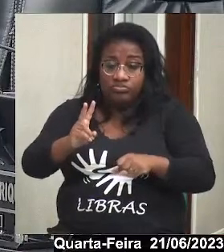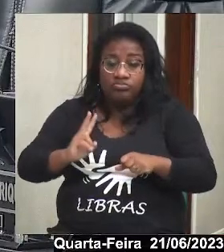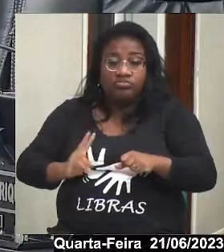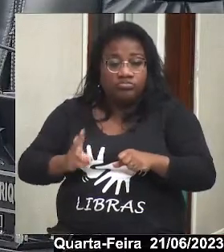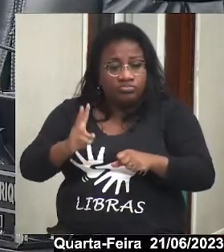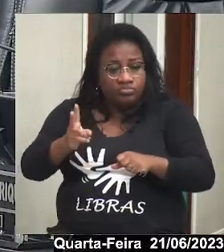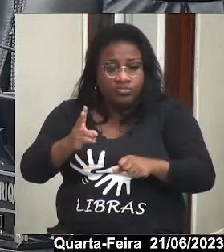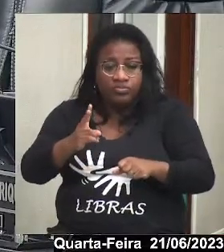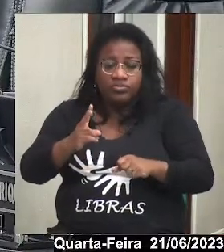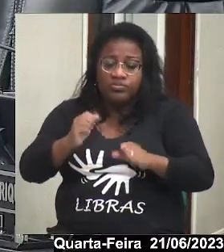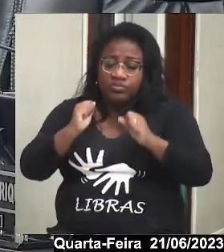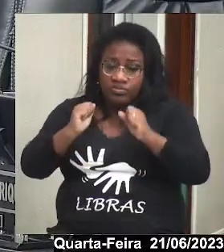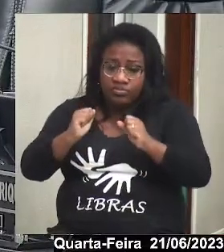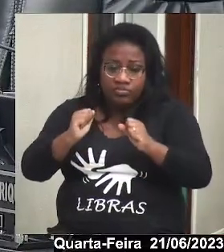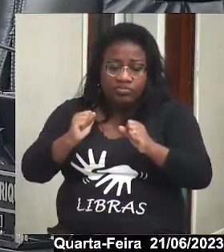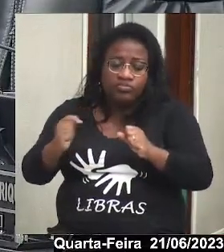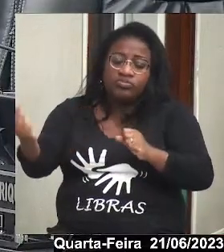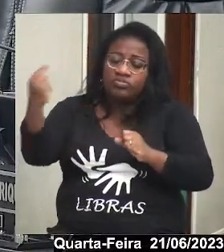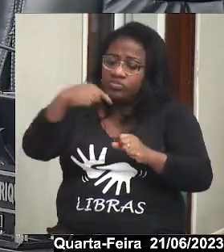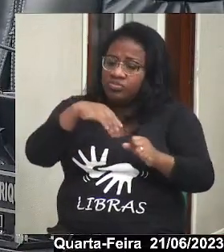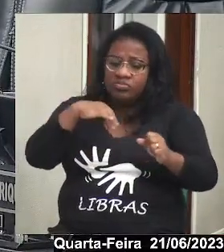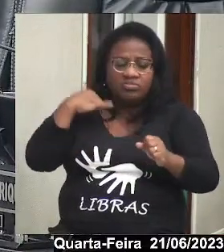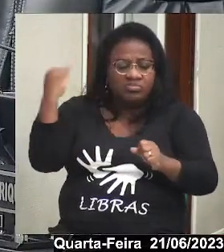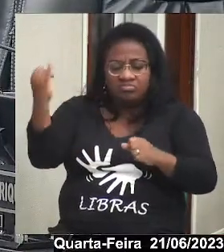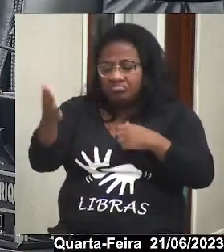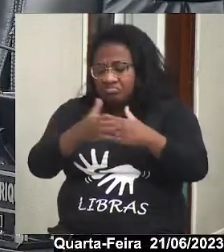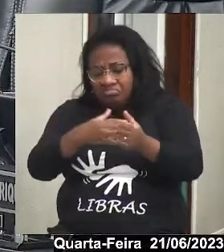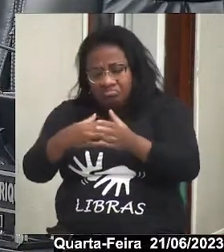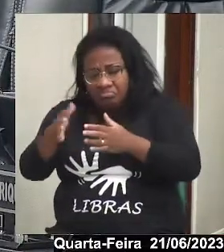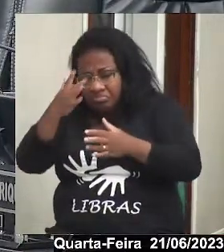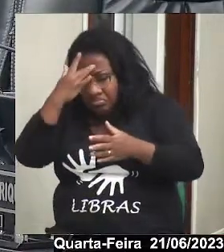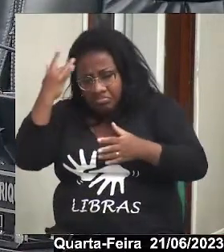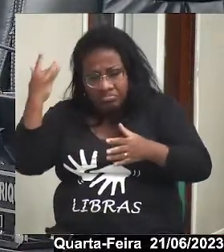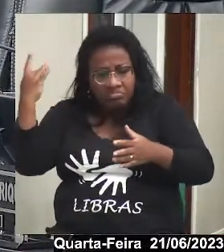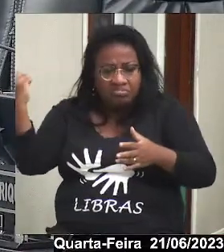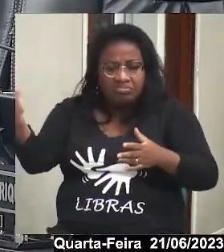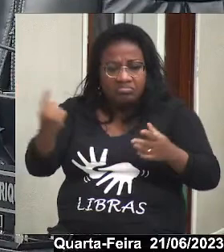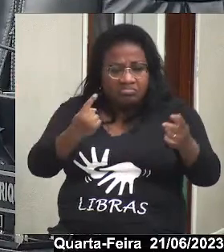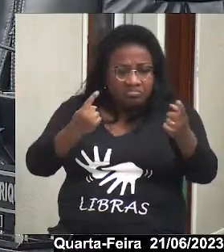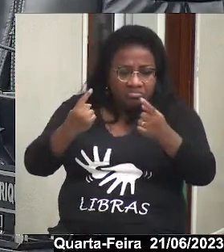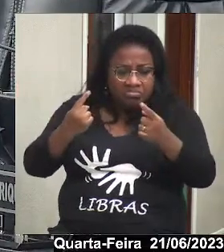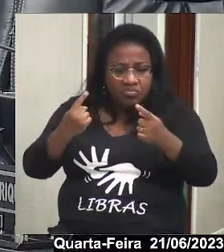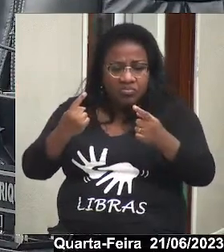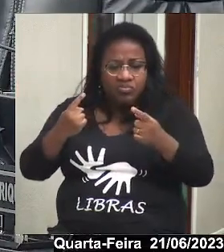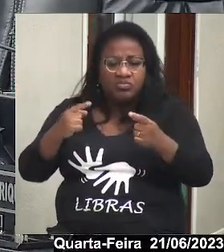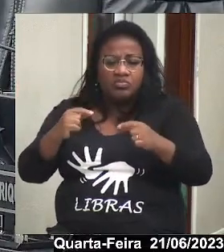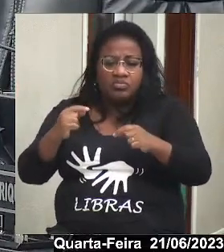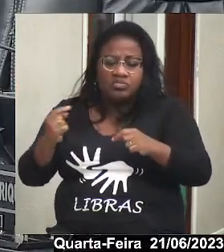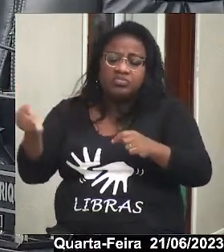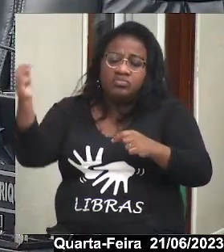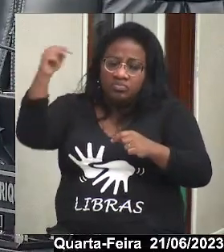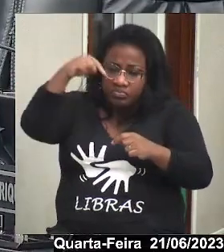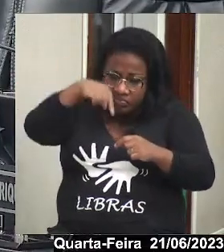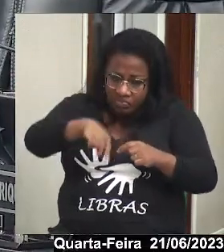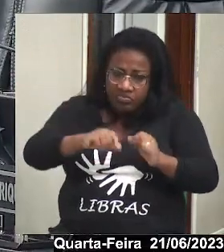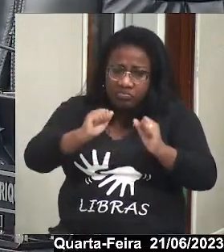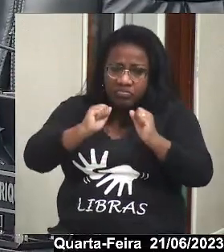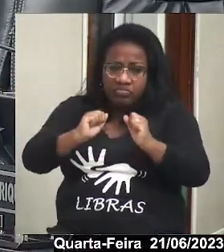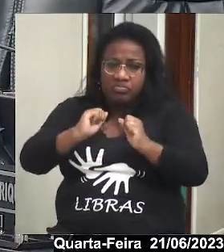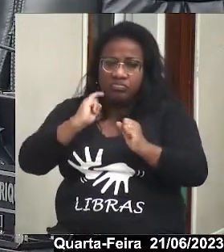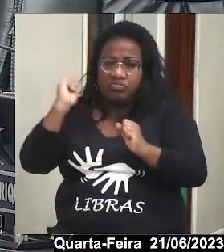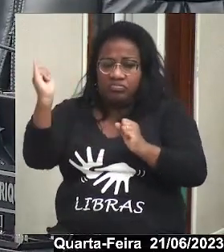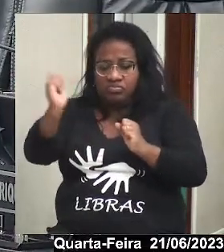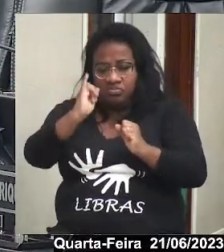E toda vez que puder, venham aqui, independente de termos algo para poder fazermos uma discussão acalorada, né?